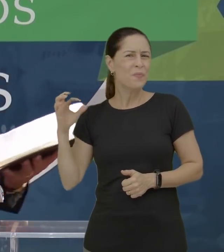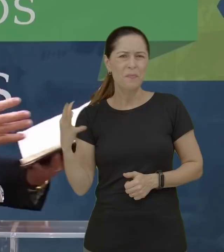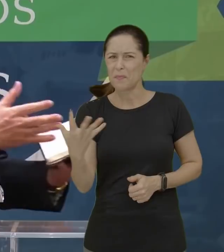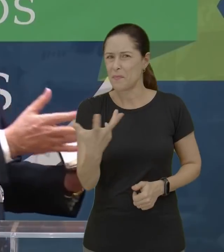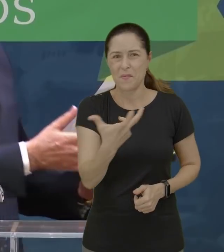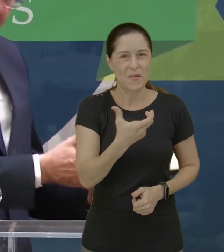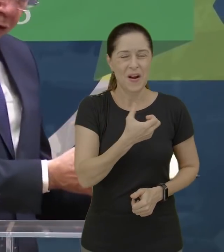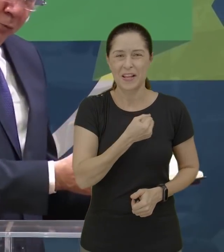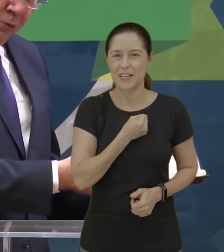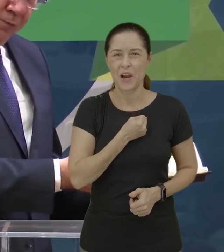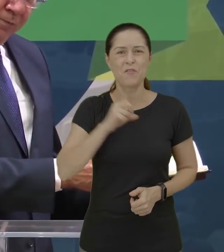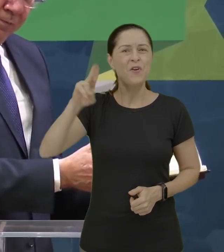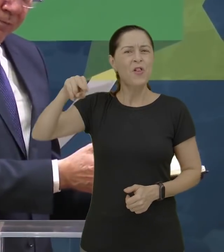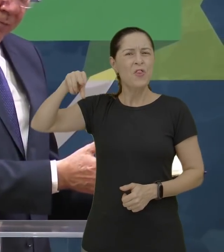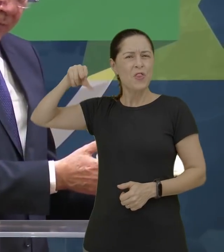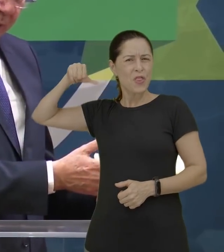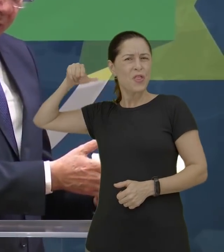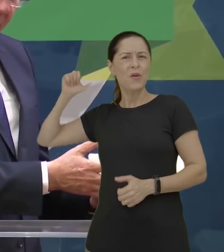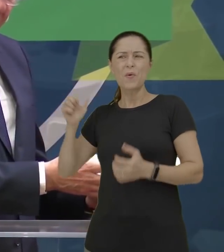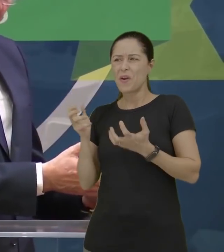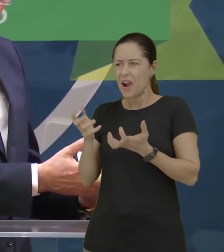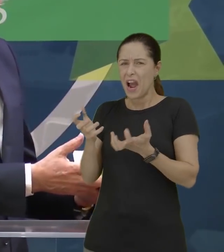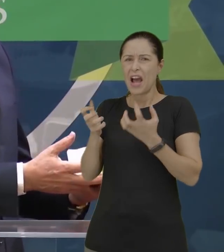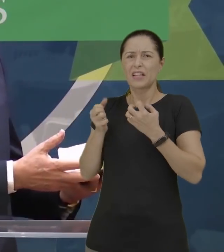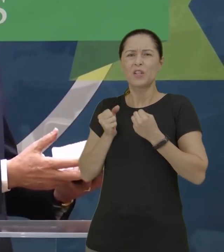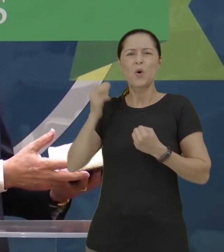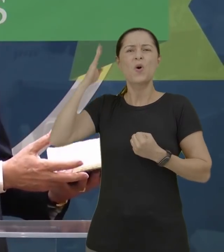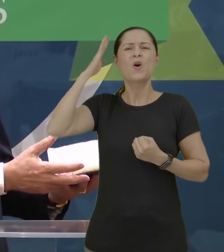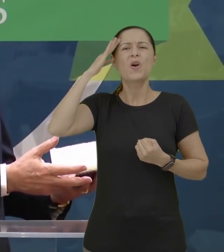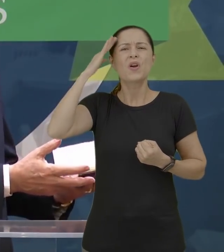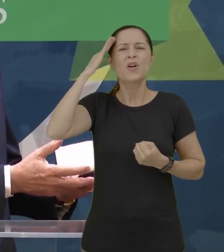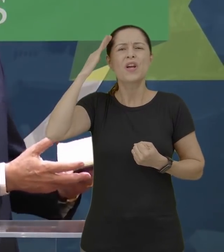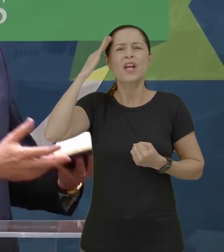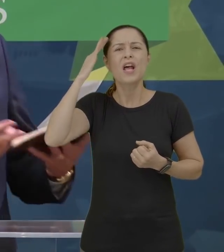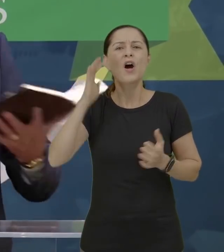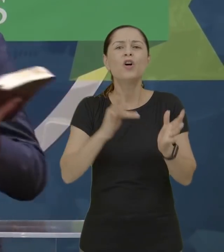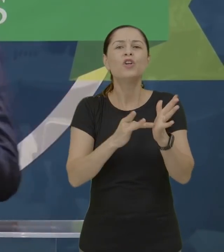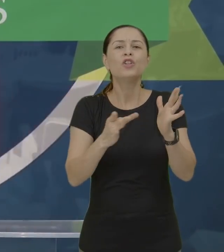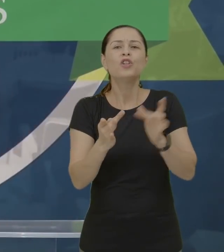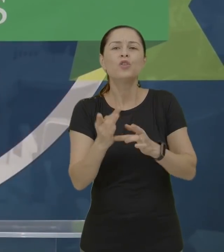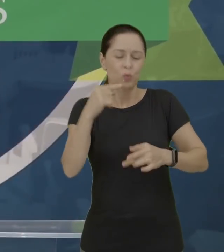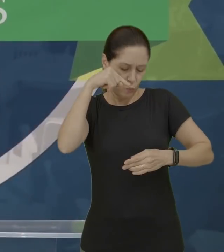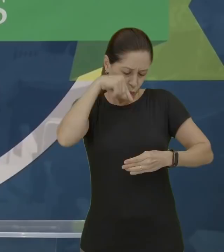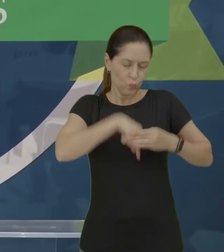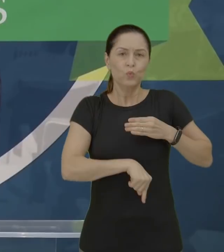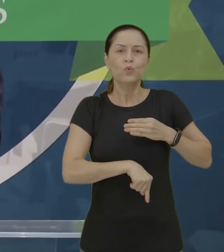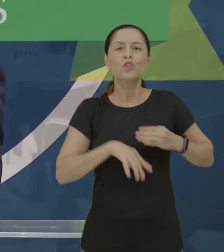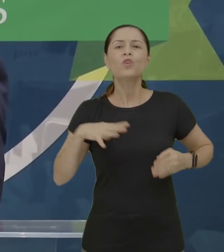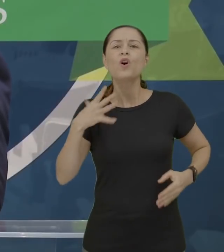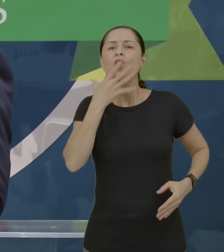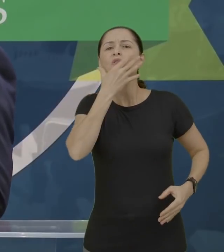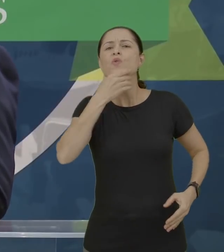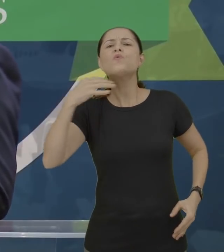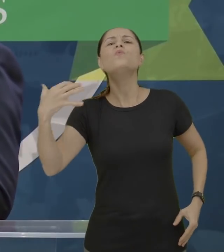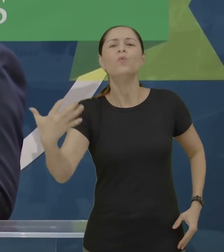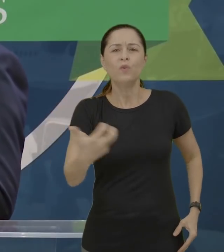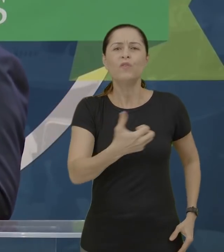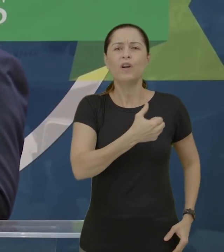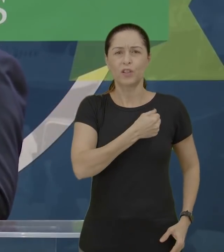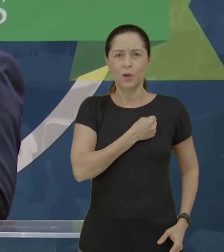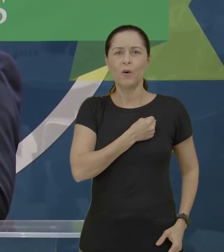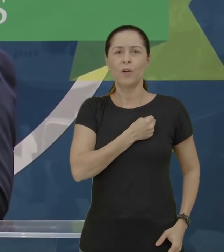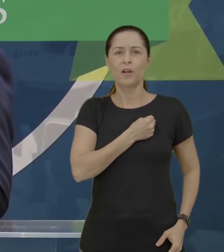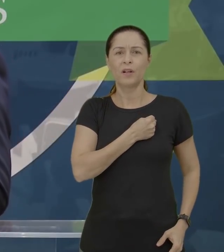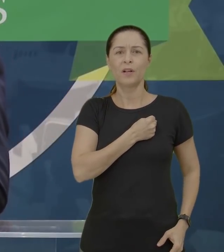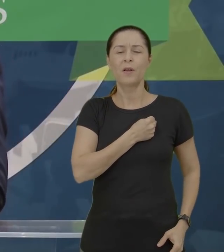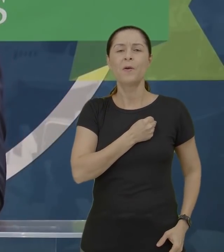que vieram para o cristianismo e, em virtude da perseguição, estavam de volta para o judaísmo. Se